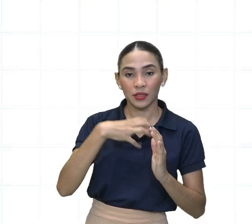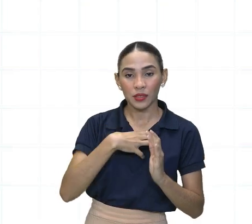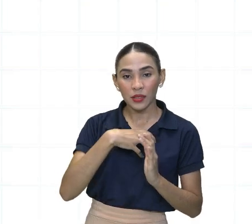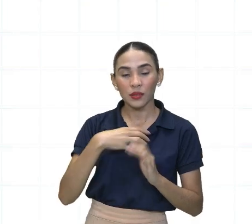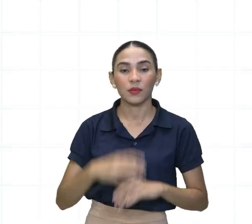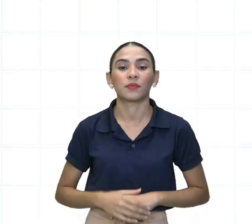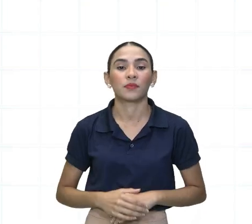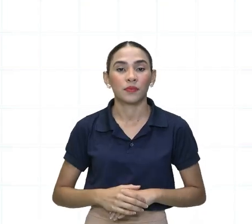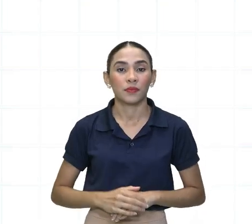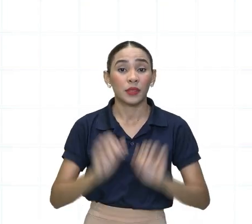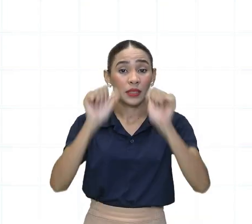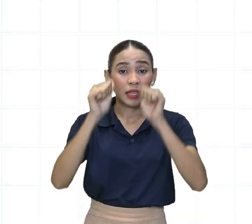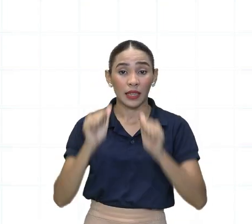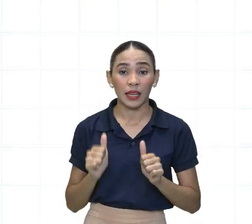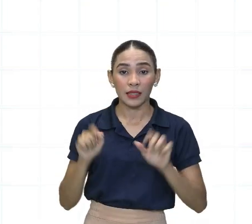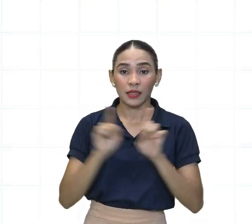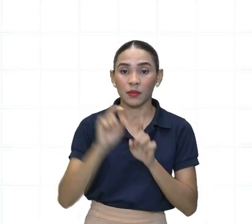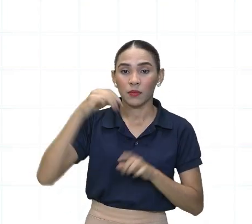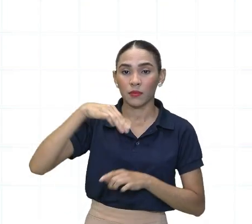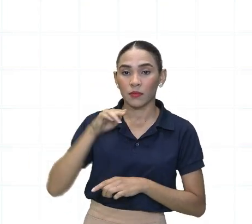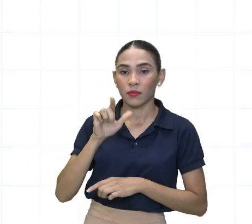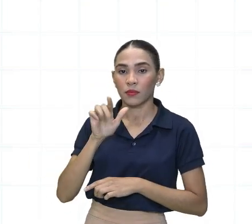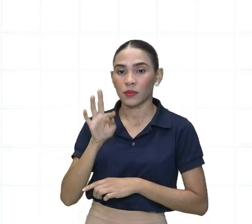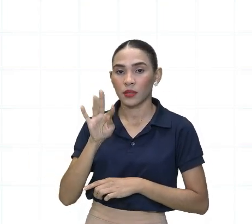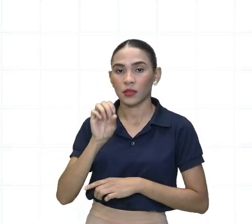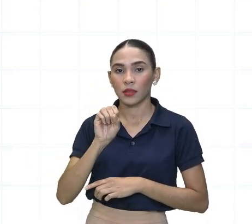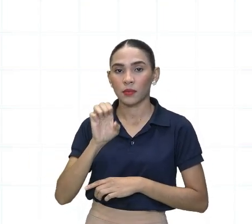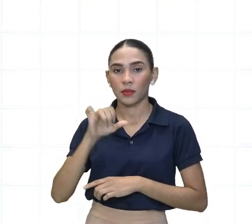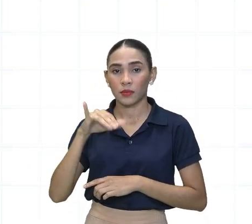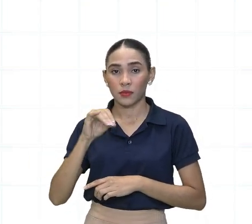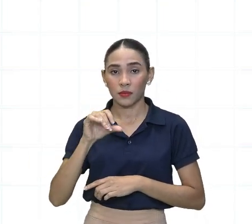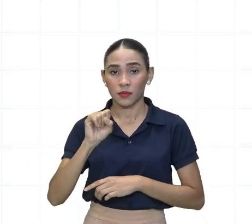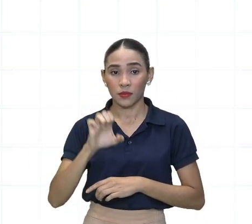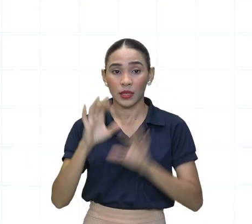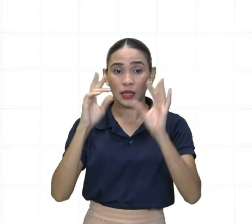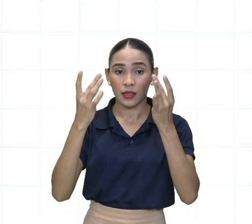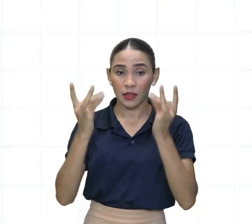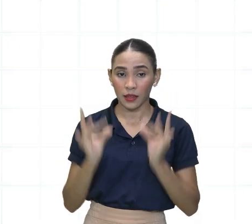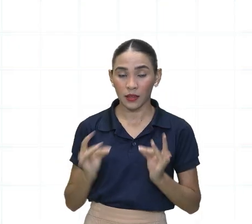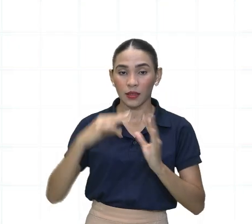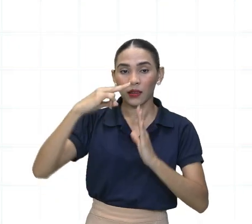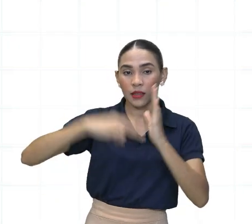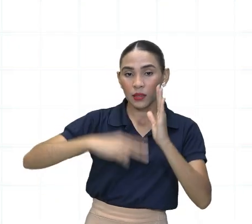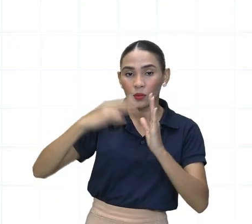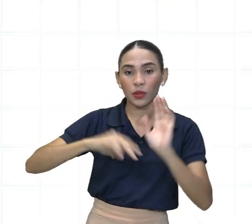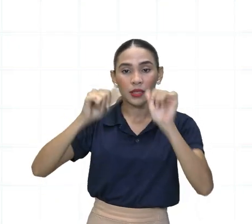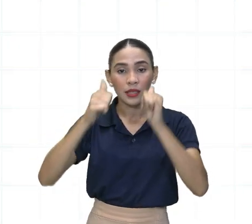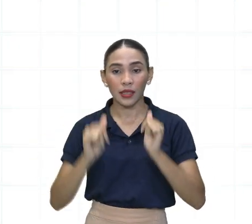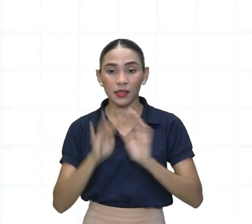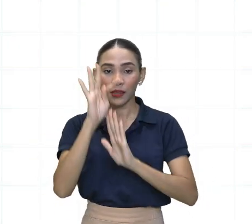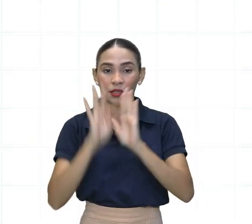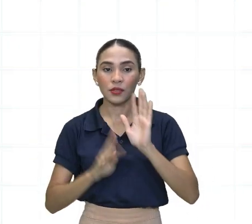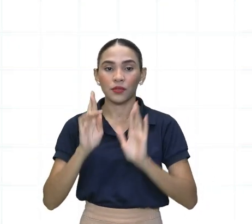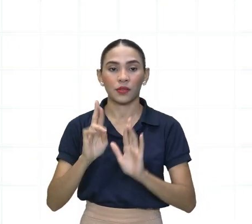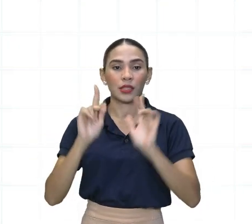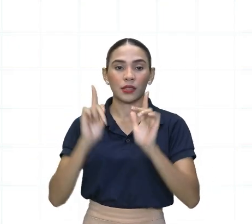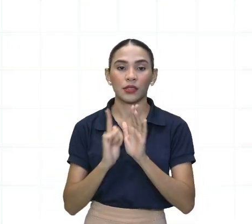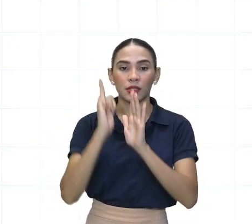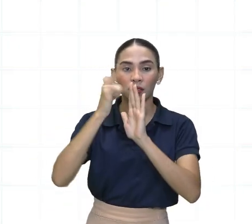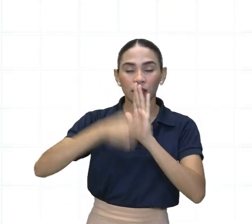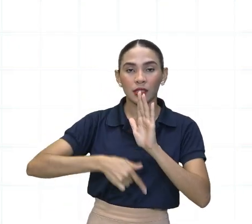sentido, exploração da multissemiose. Detalhamento, leitura e interpretação de textos de diferentes